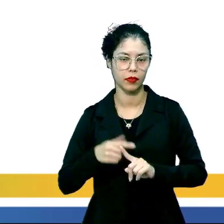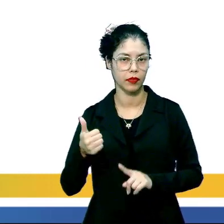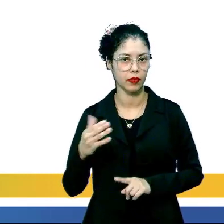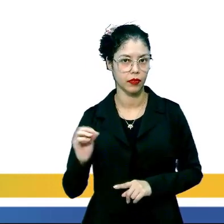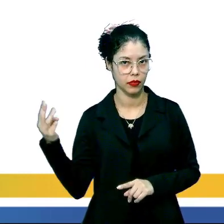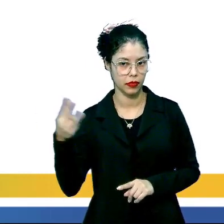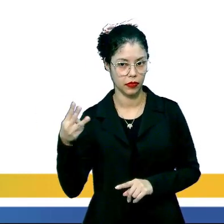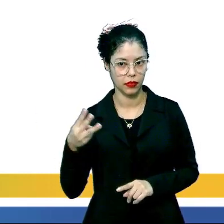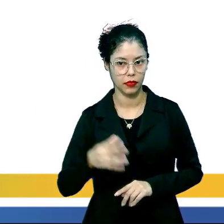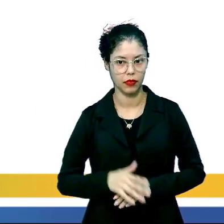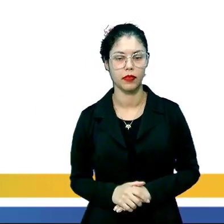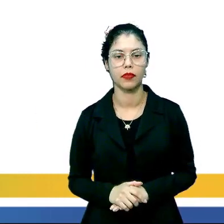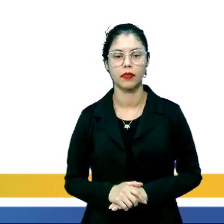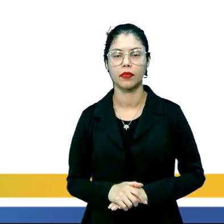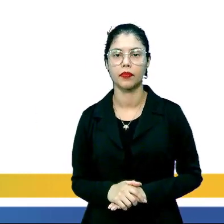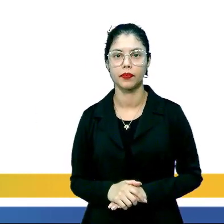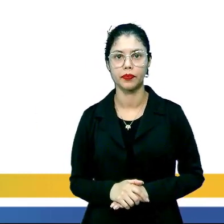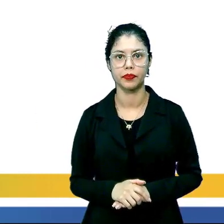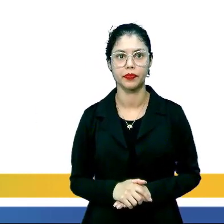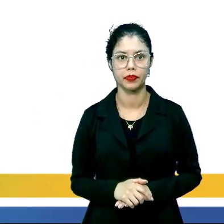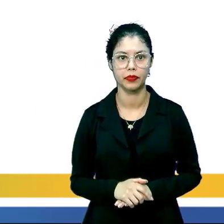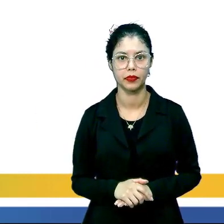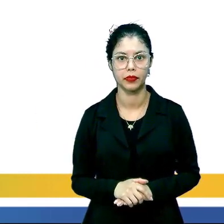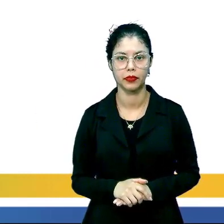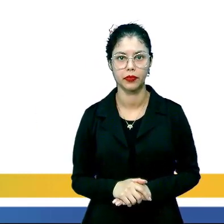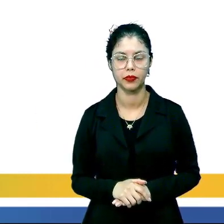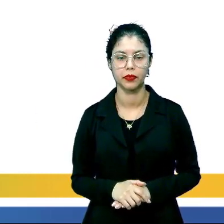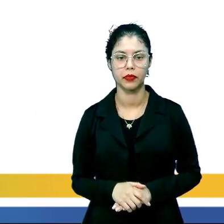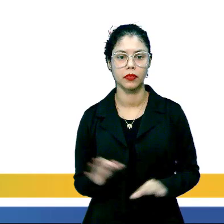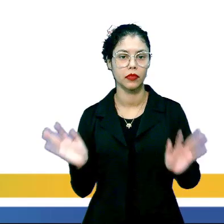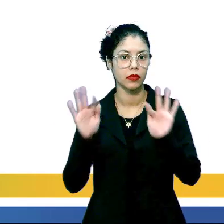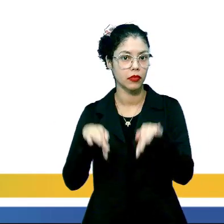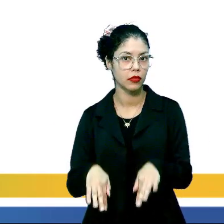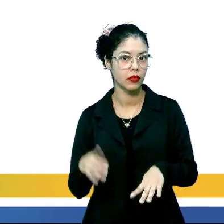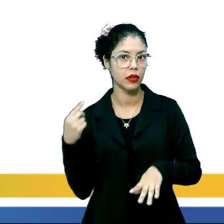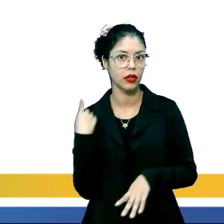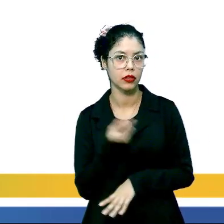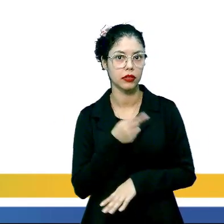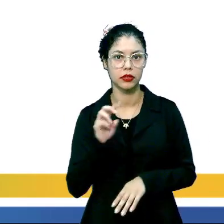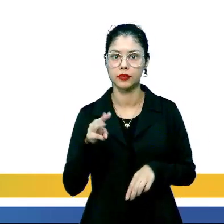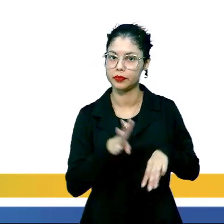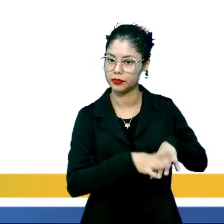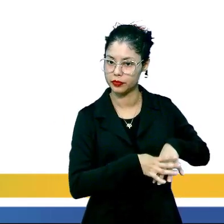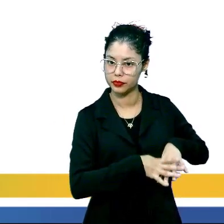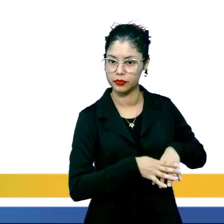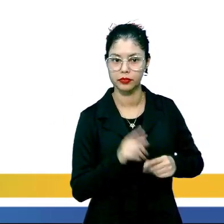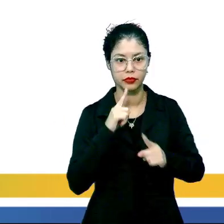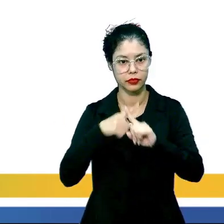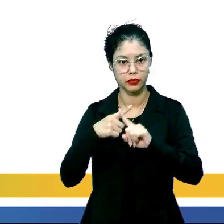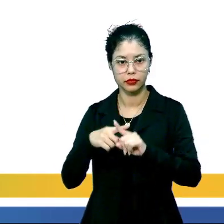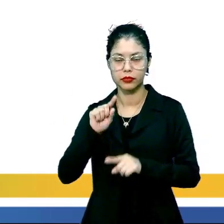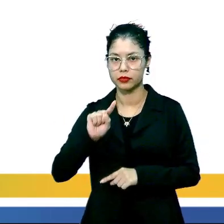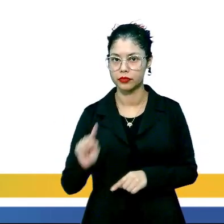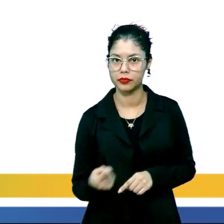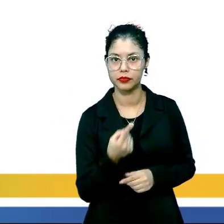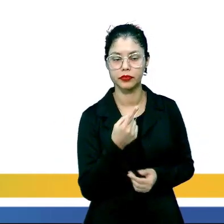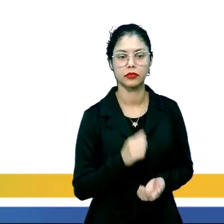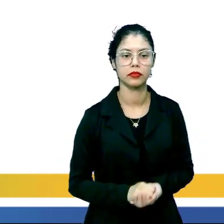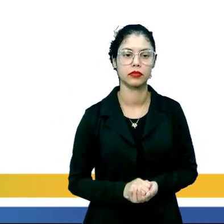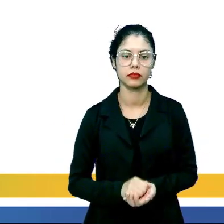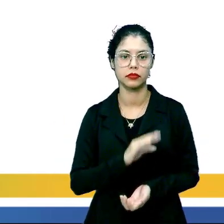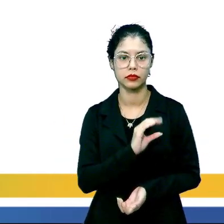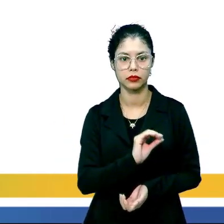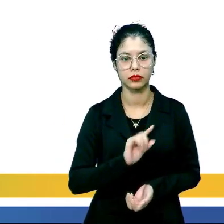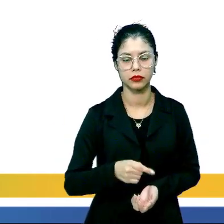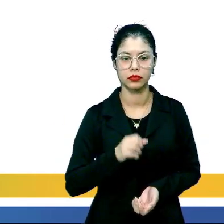0,822 vezes 10 à terceira. Terminando aqui a nossa matemática, fazendo a multiplicação por 1000, de